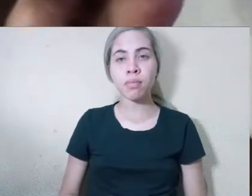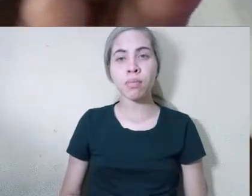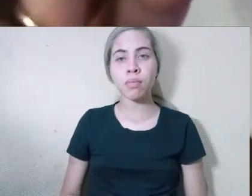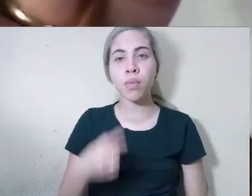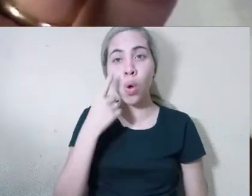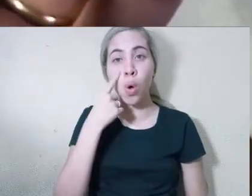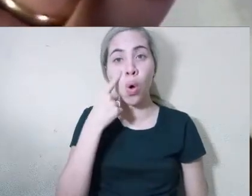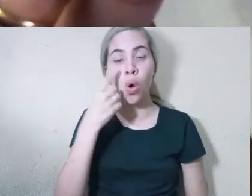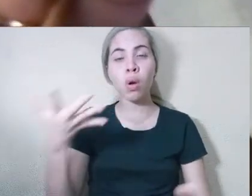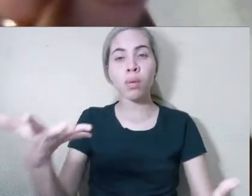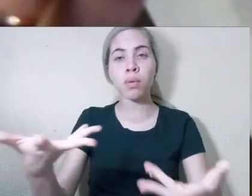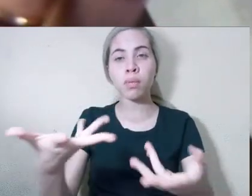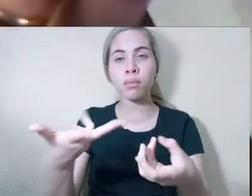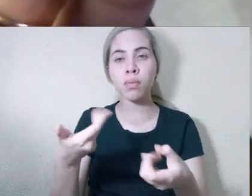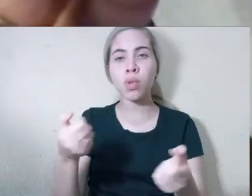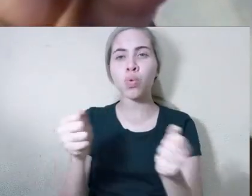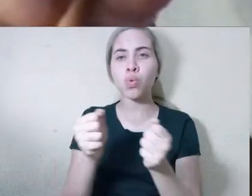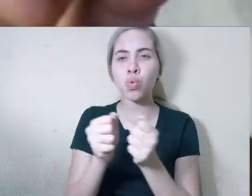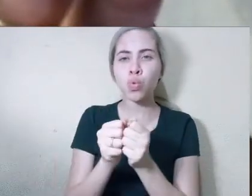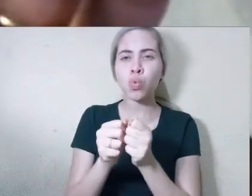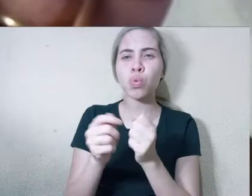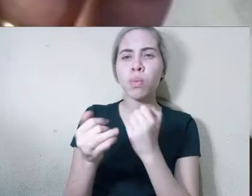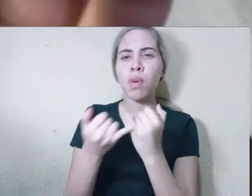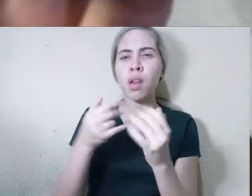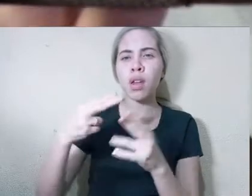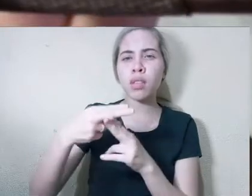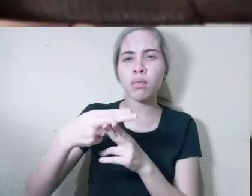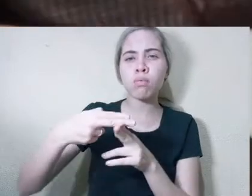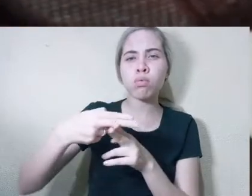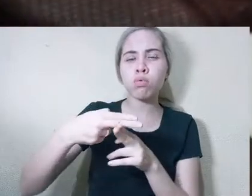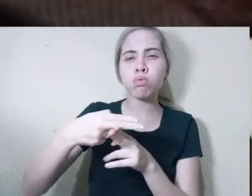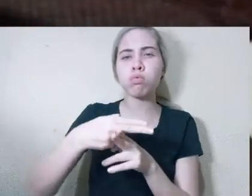Olha a qualidade aqui da junção com a guarda.